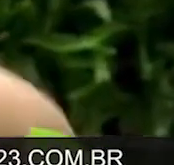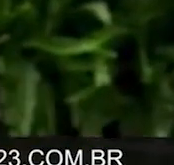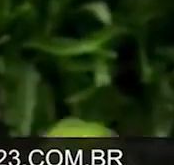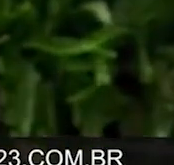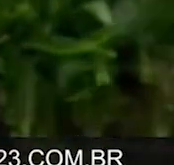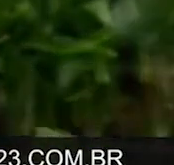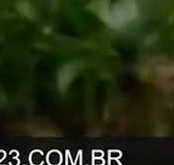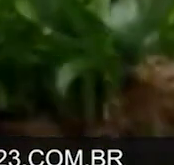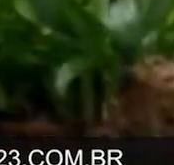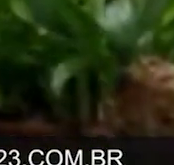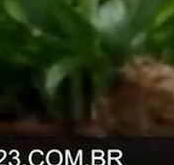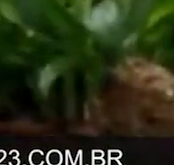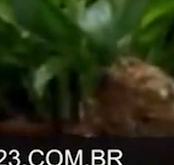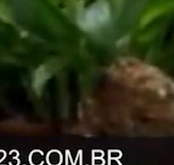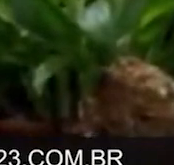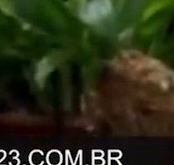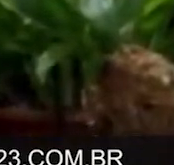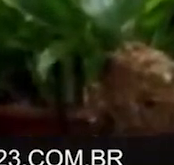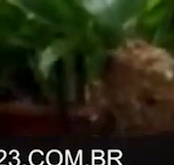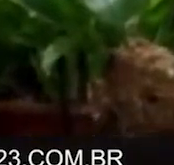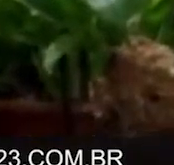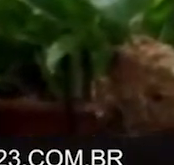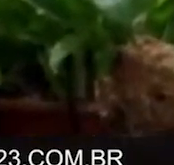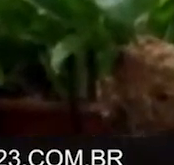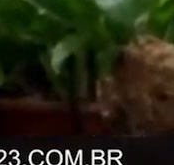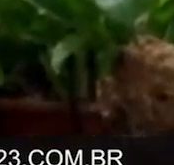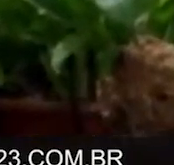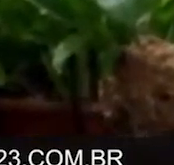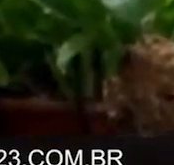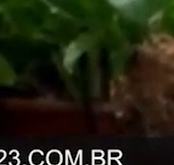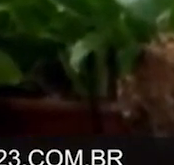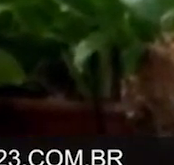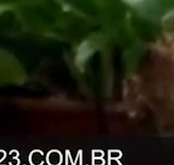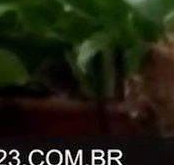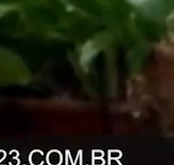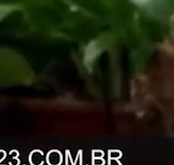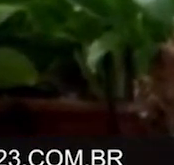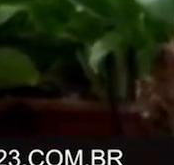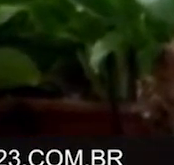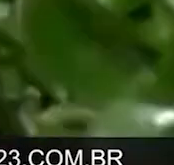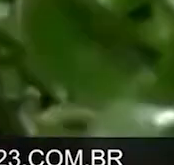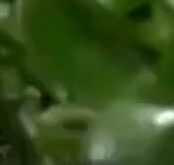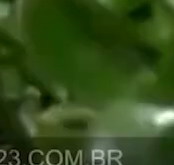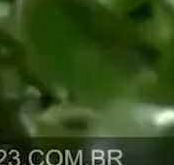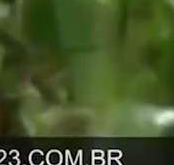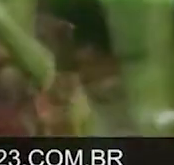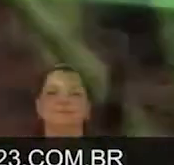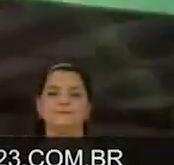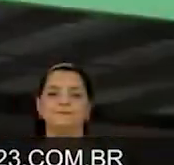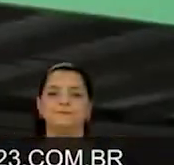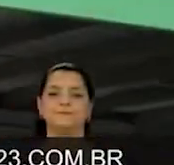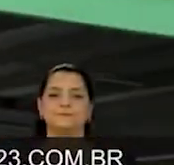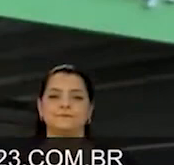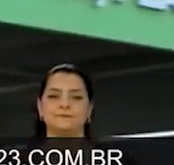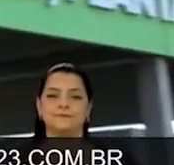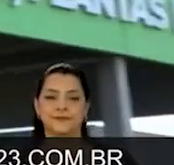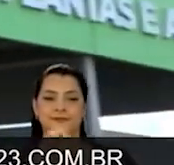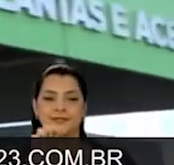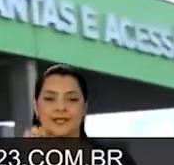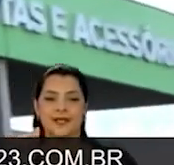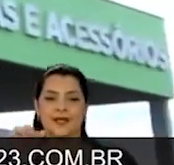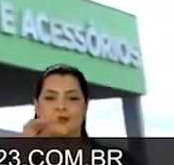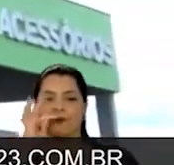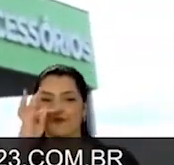presentes e trazendo também até um fôlego a mais aí para os comerciantes. Vamos ver o VT. No Ceaflor,